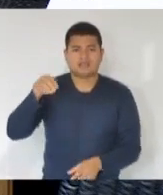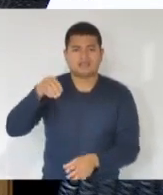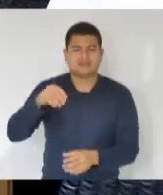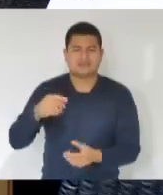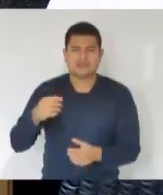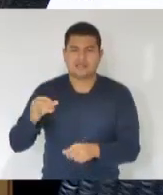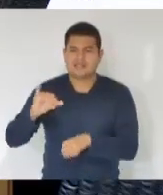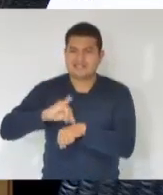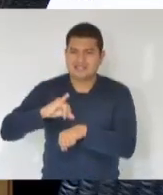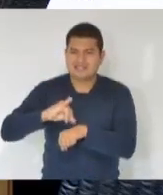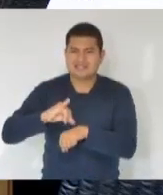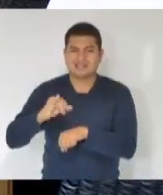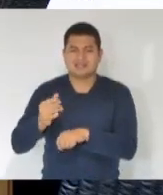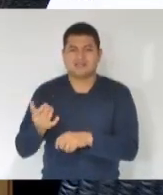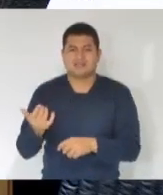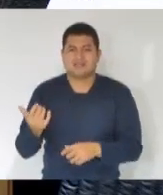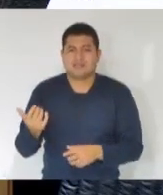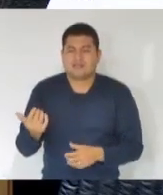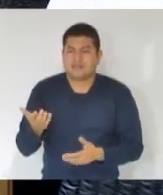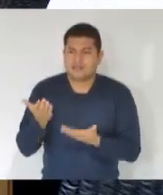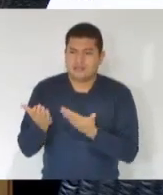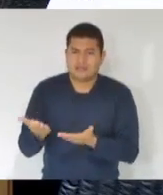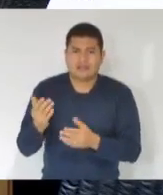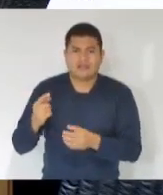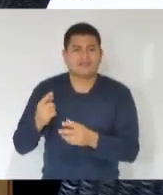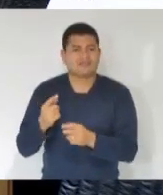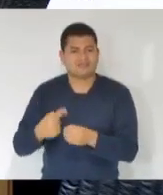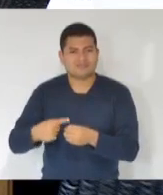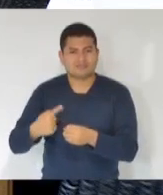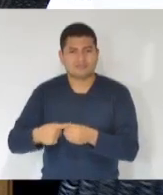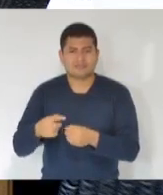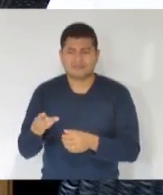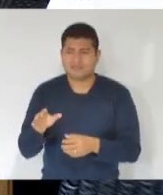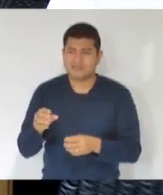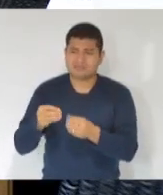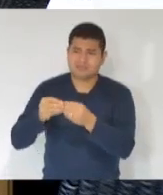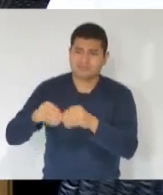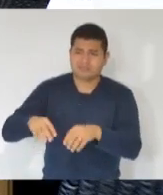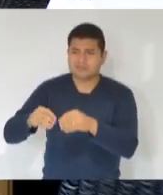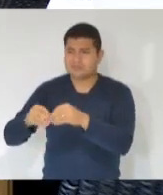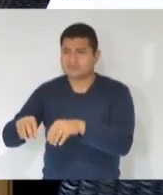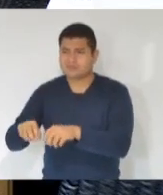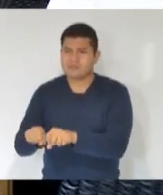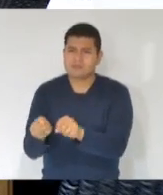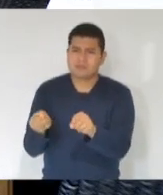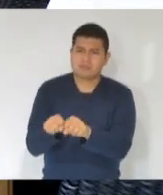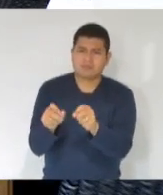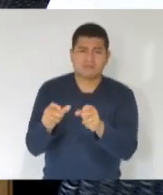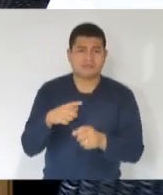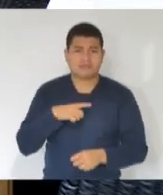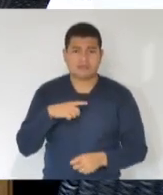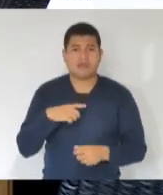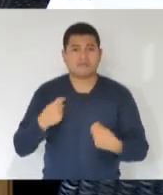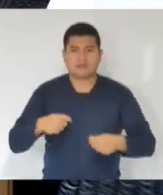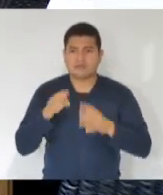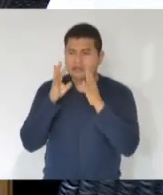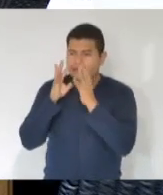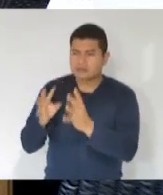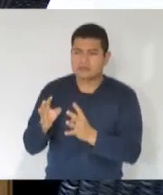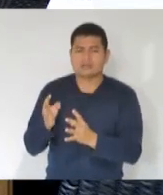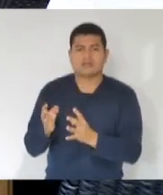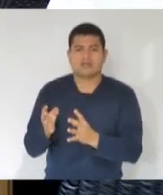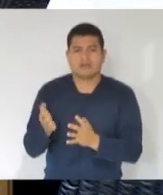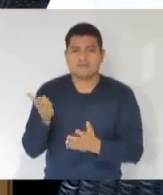infelizmente, numa situação até de degradação. E é preciso que se tenha um olhar carinhoso para essa que é uma